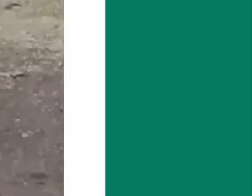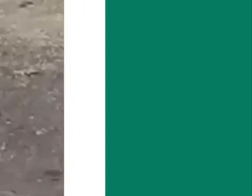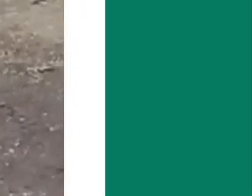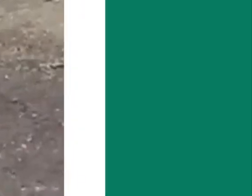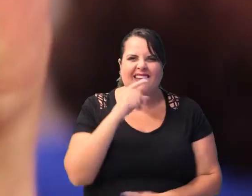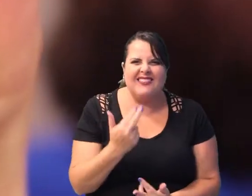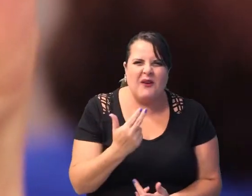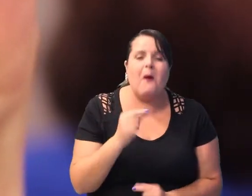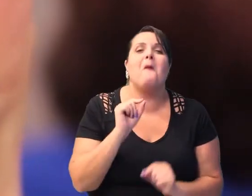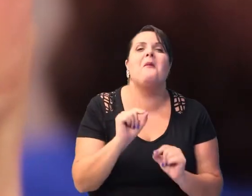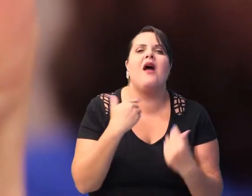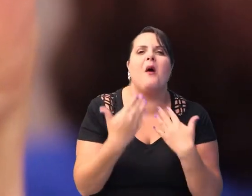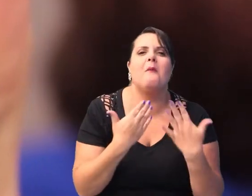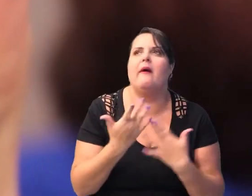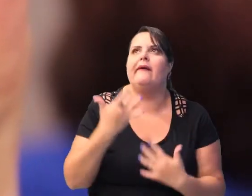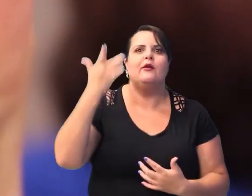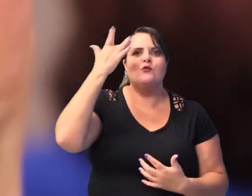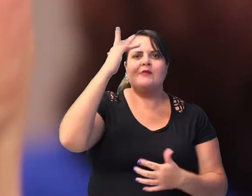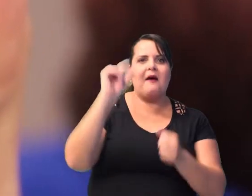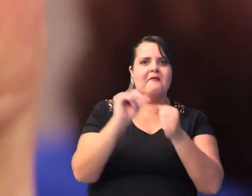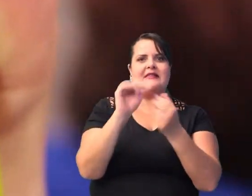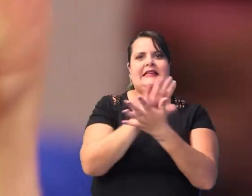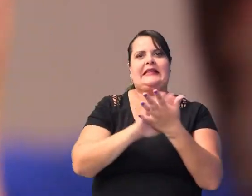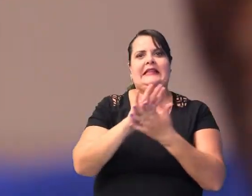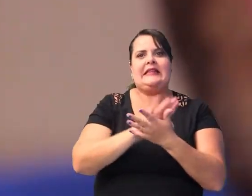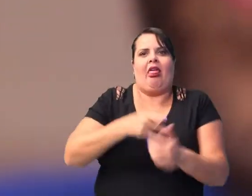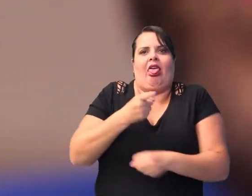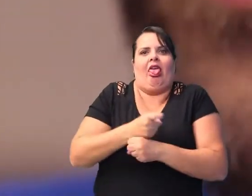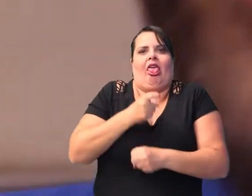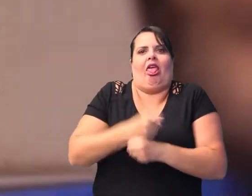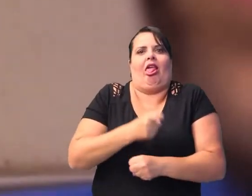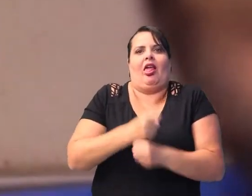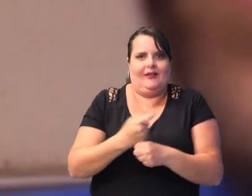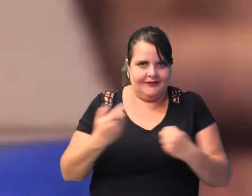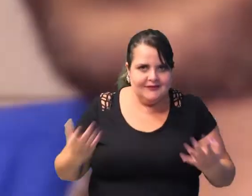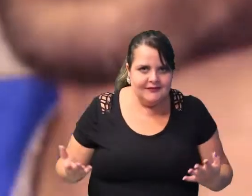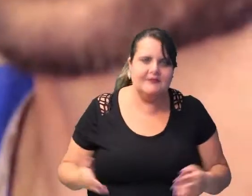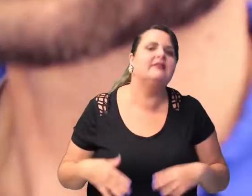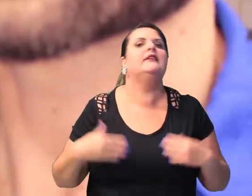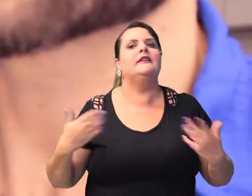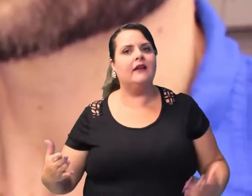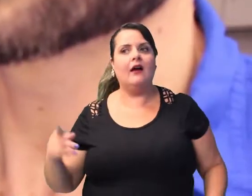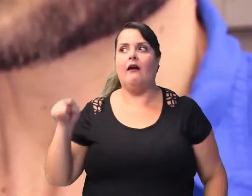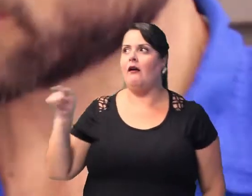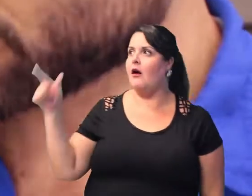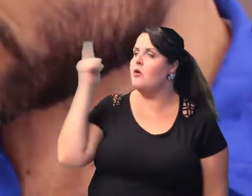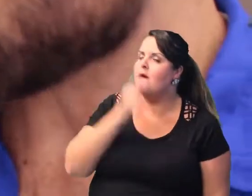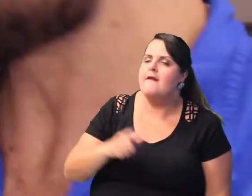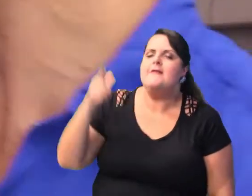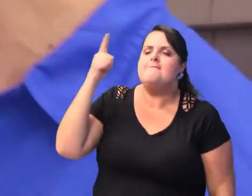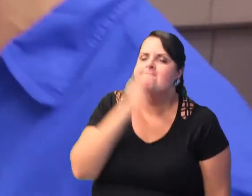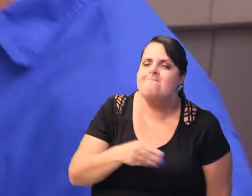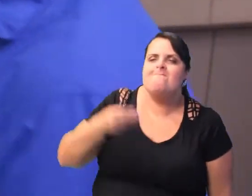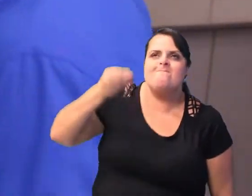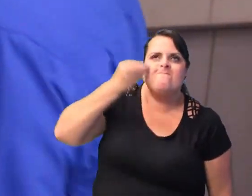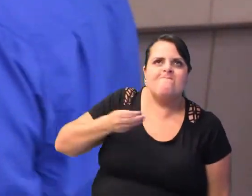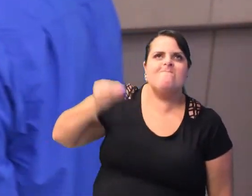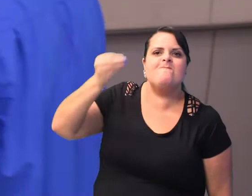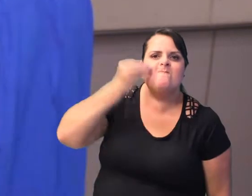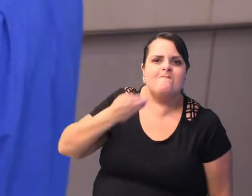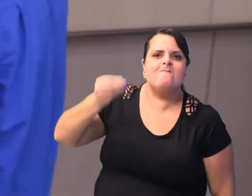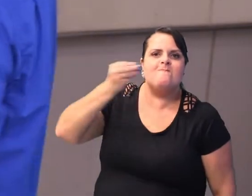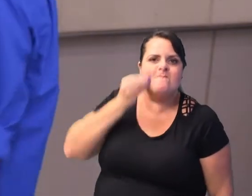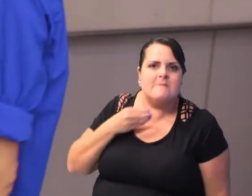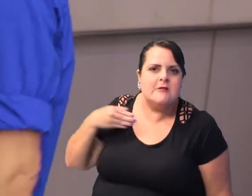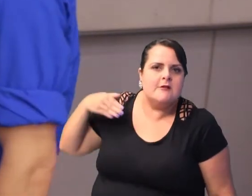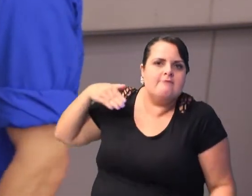acho que aí quando eu consegui hoje o máximo que conseguiu foi muita superação do túnel lava tentar eu não